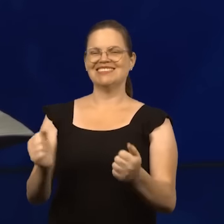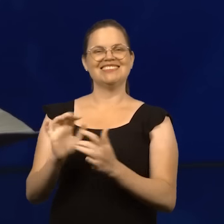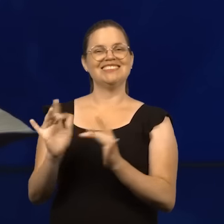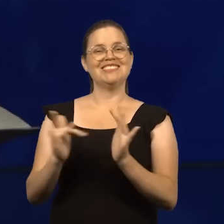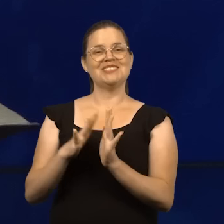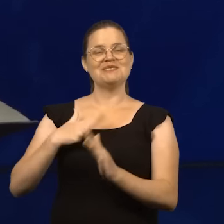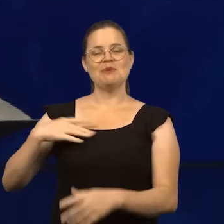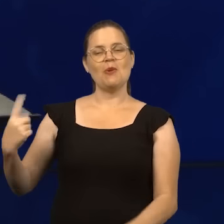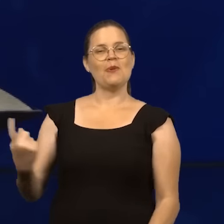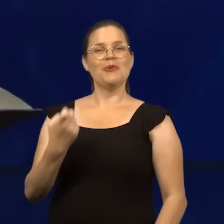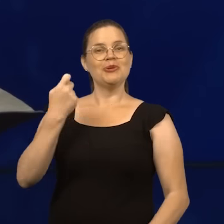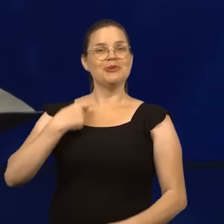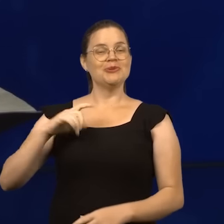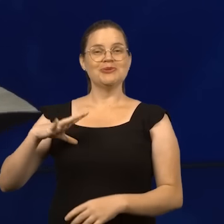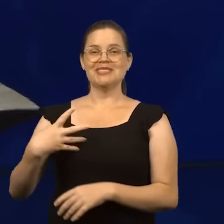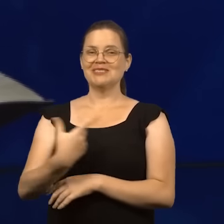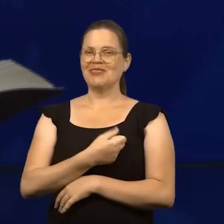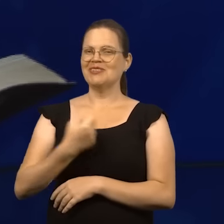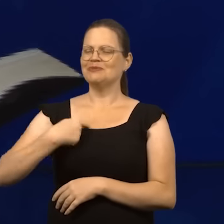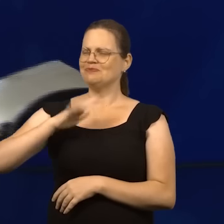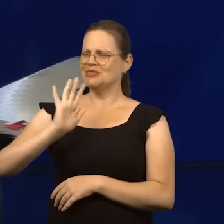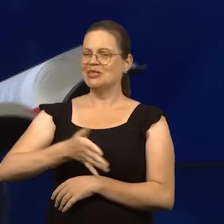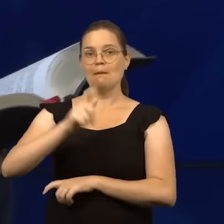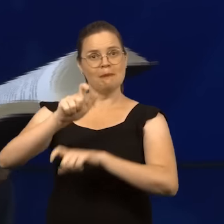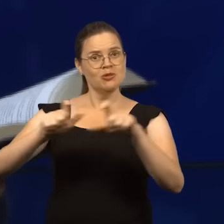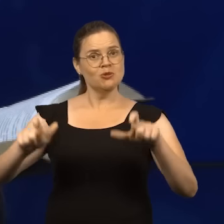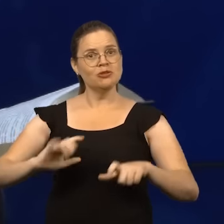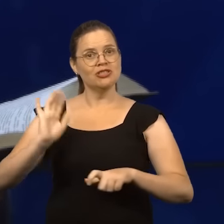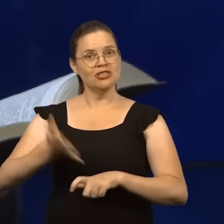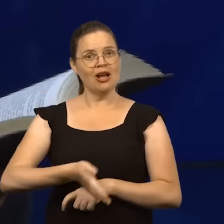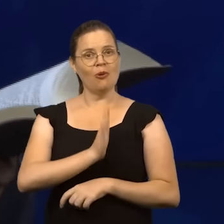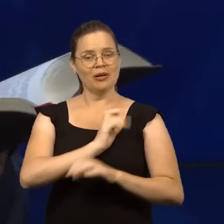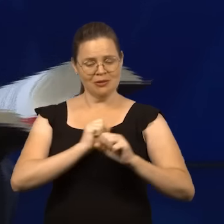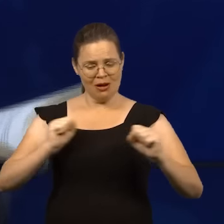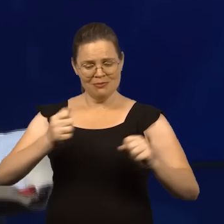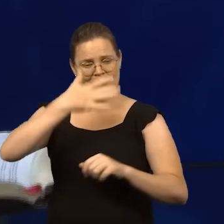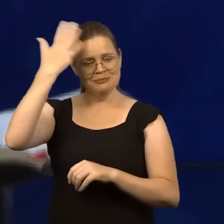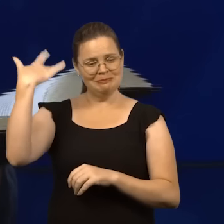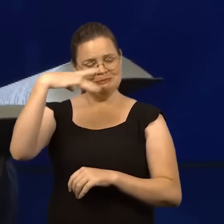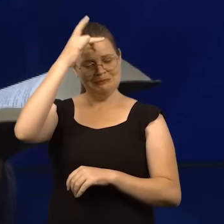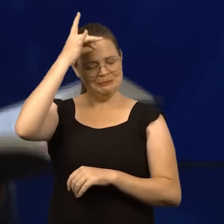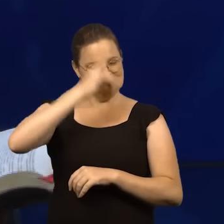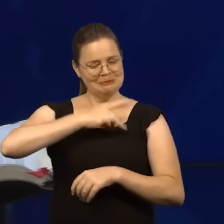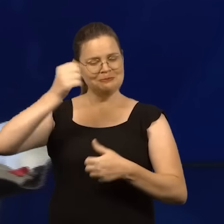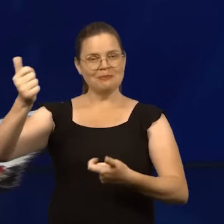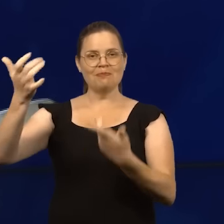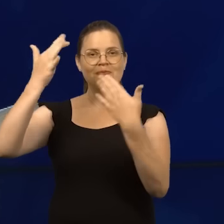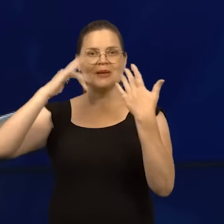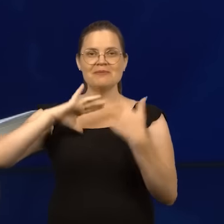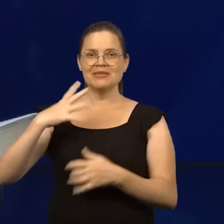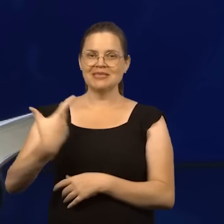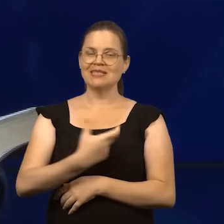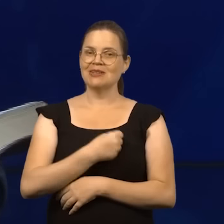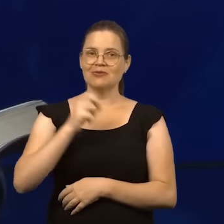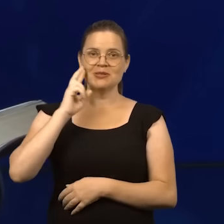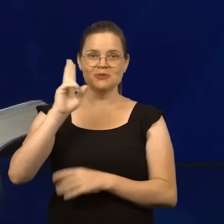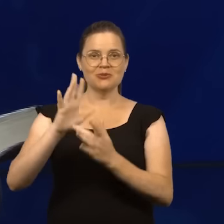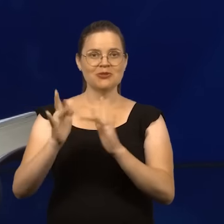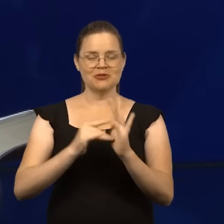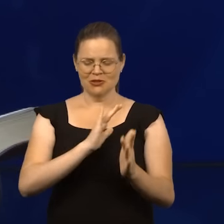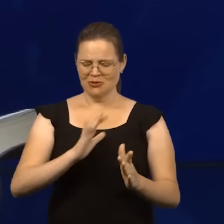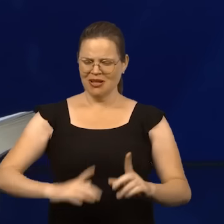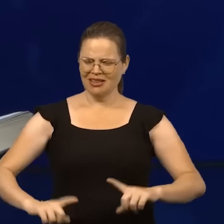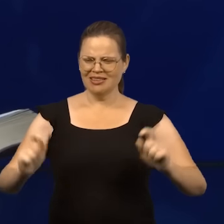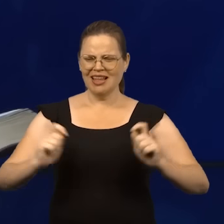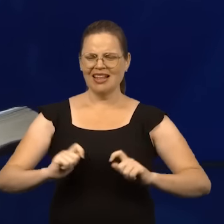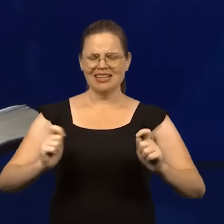Salvador. Aquelas pessoas que já deram lugar ao Espírito Santo e receberam a salvação em Jesus Cristo. Por outro